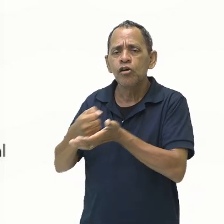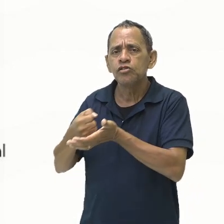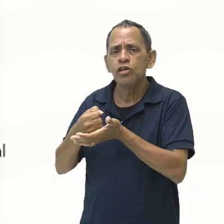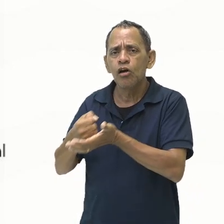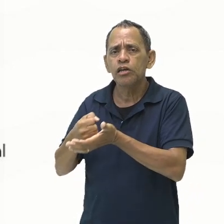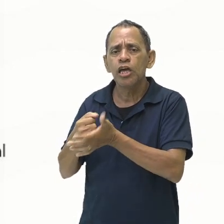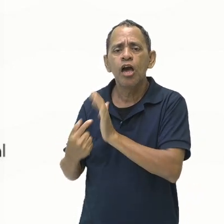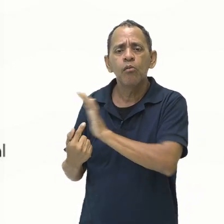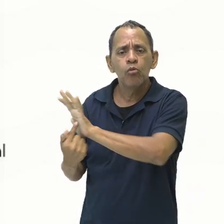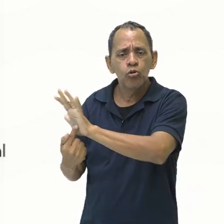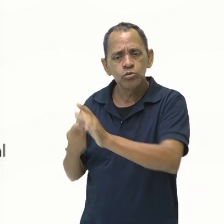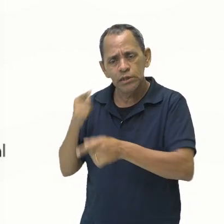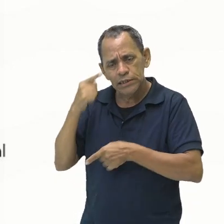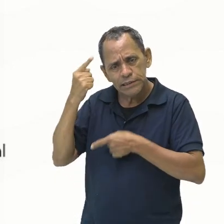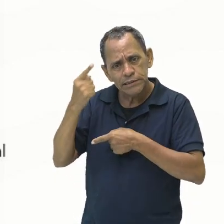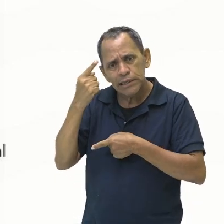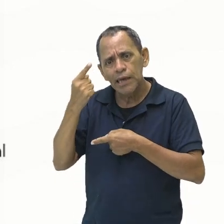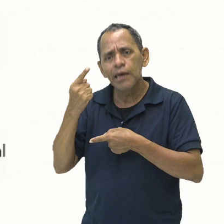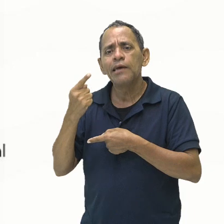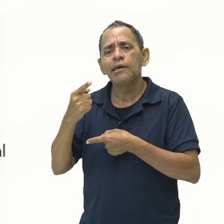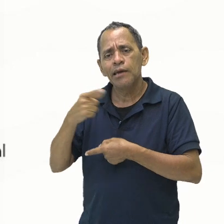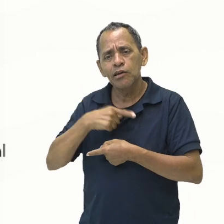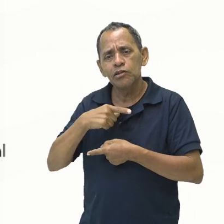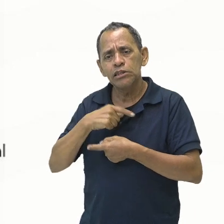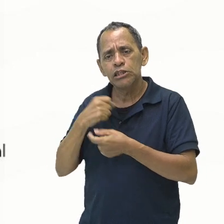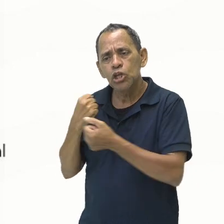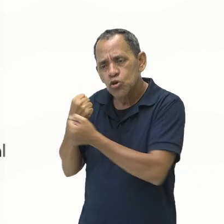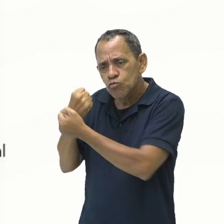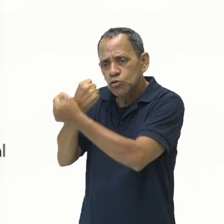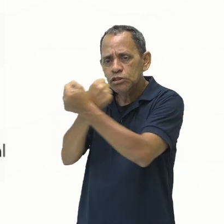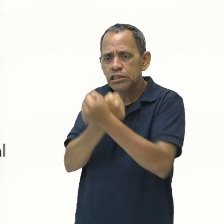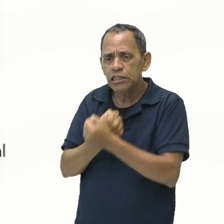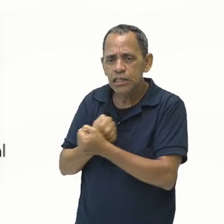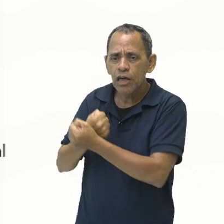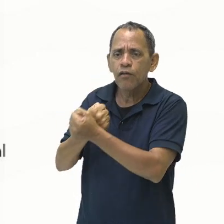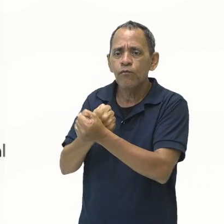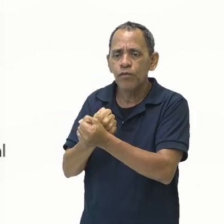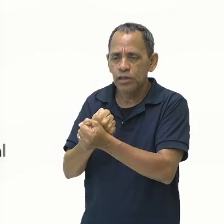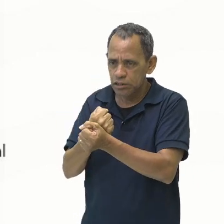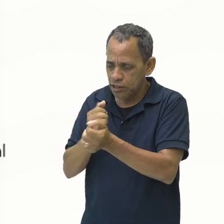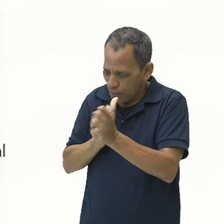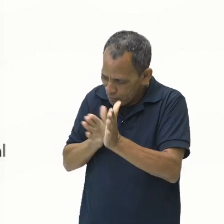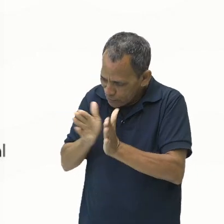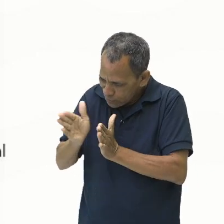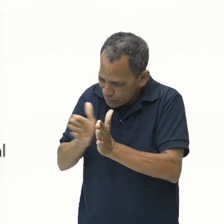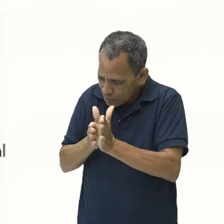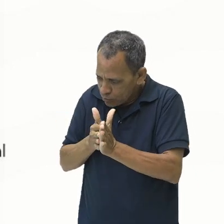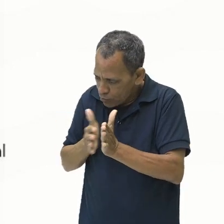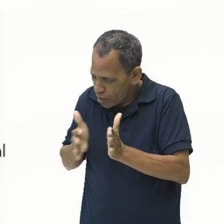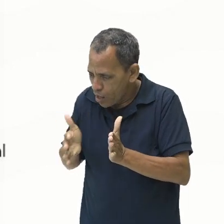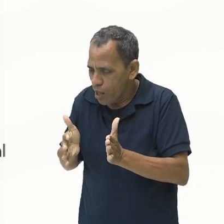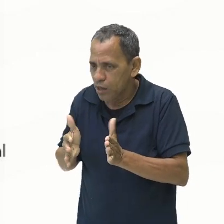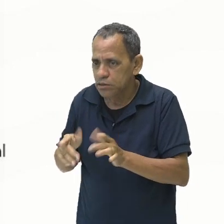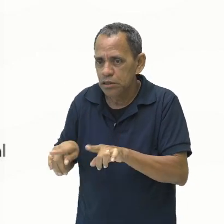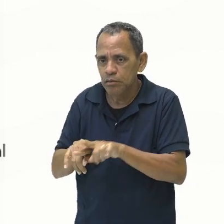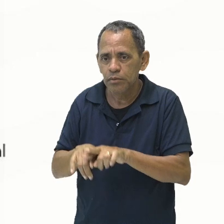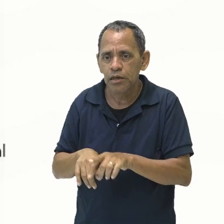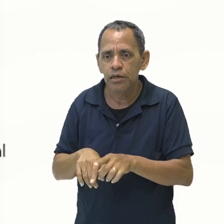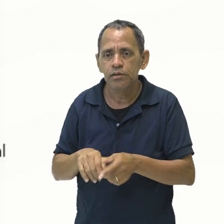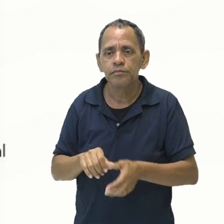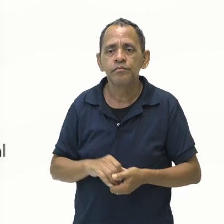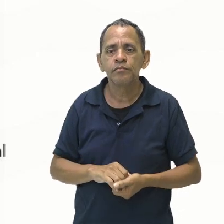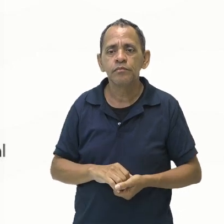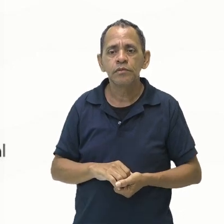essa ideia que eu vou defender ao longo da minha dissertação, tá? Fiquem